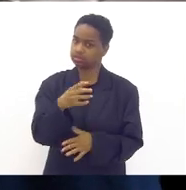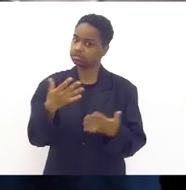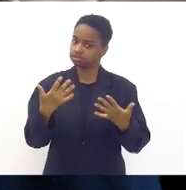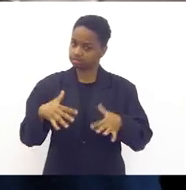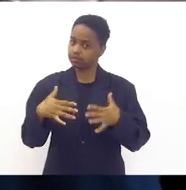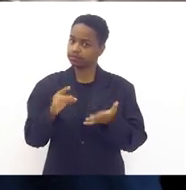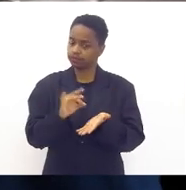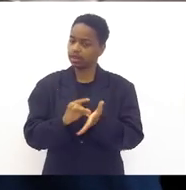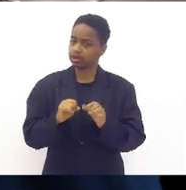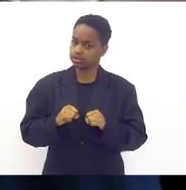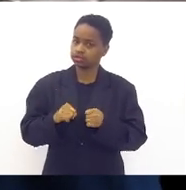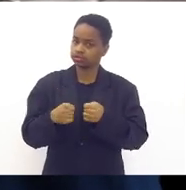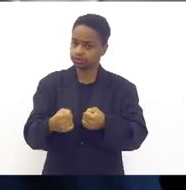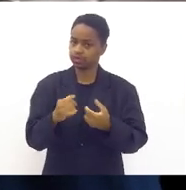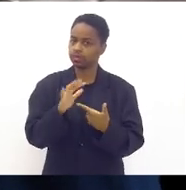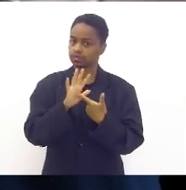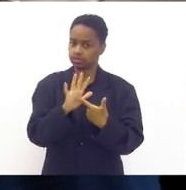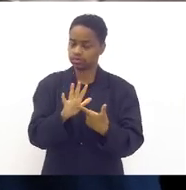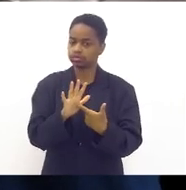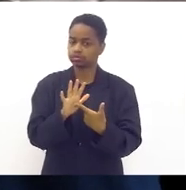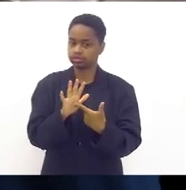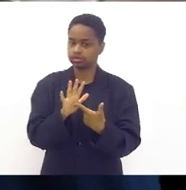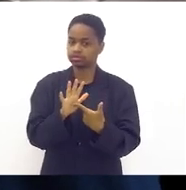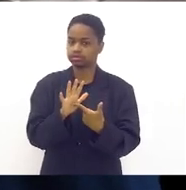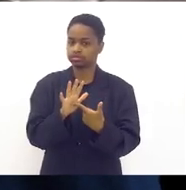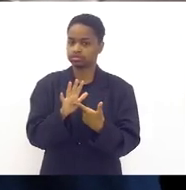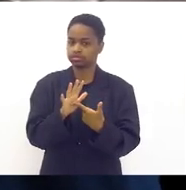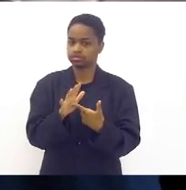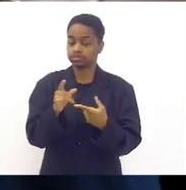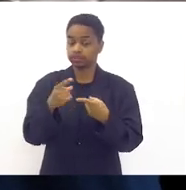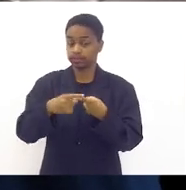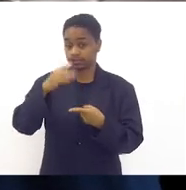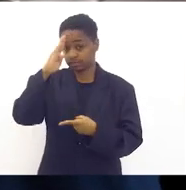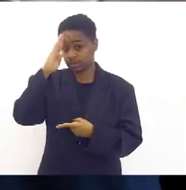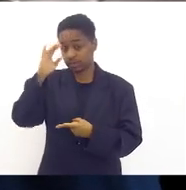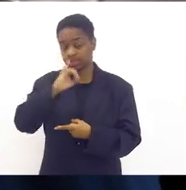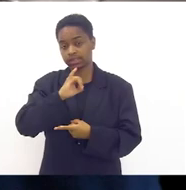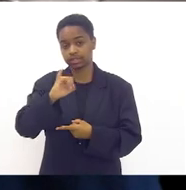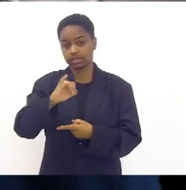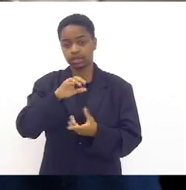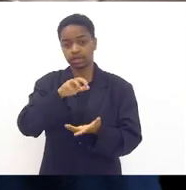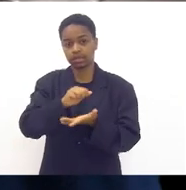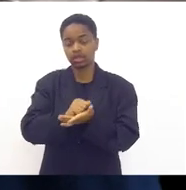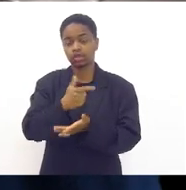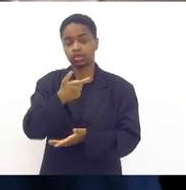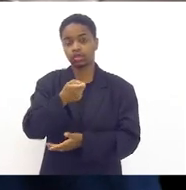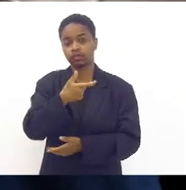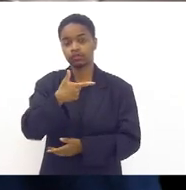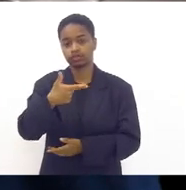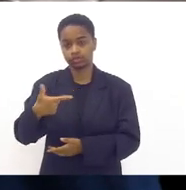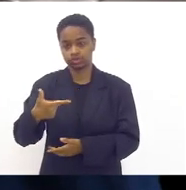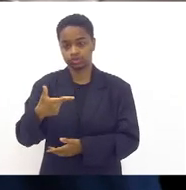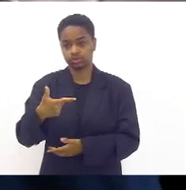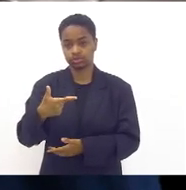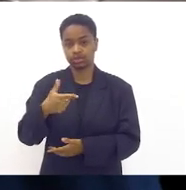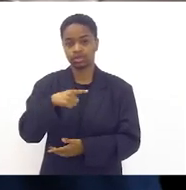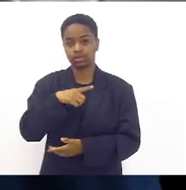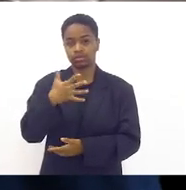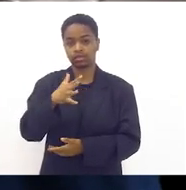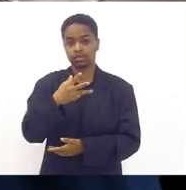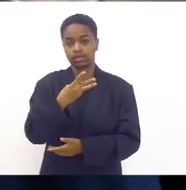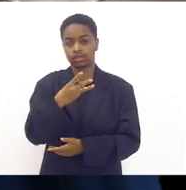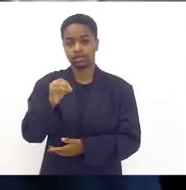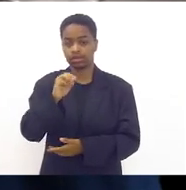esforço realmente muito grande, principalmente se passa a notação que 2022 só tem aproximadamente 300